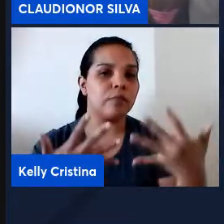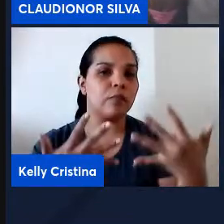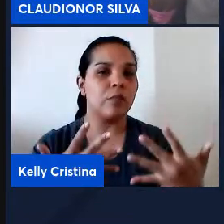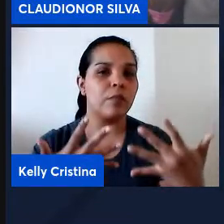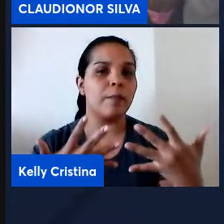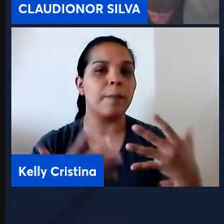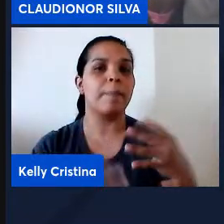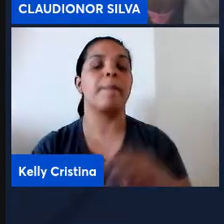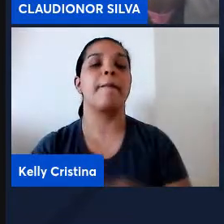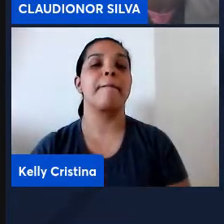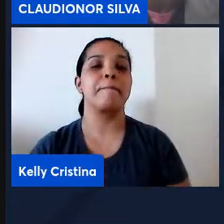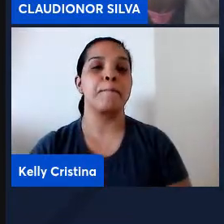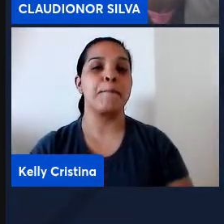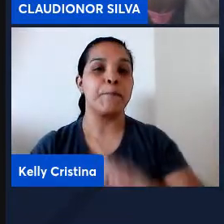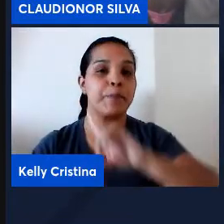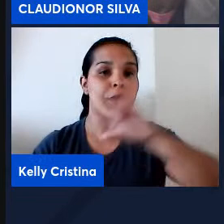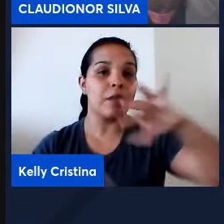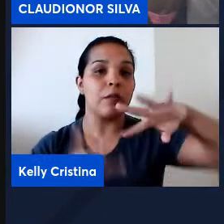Internacional